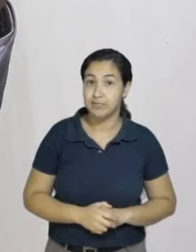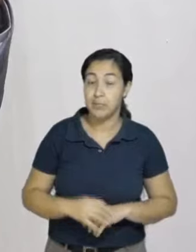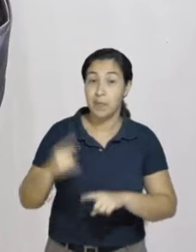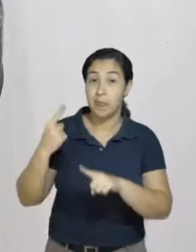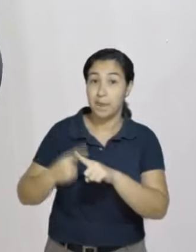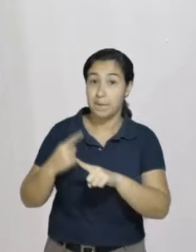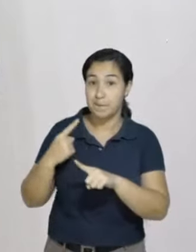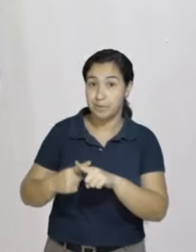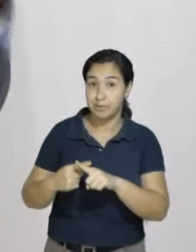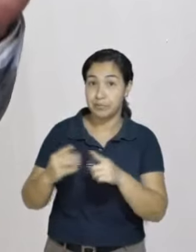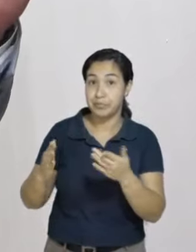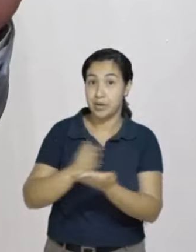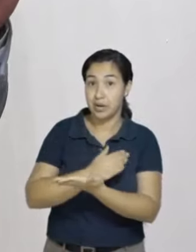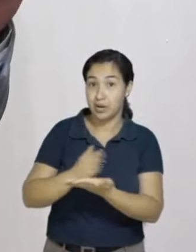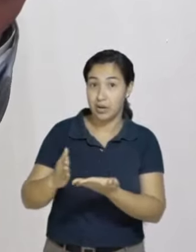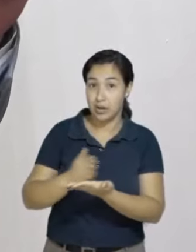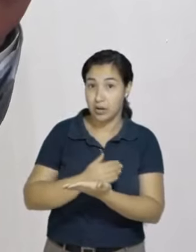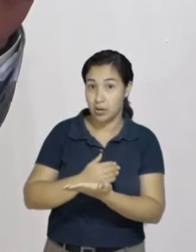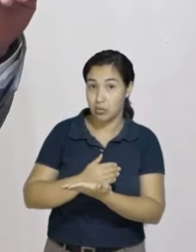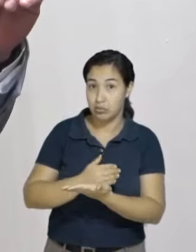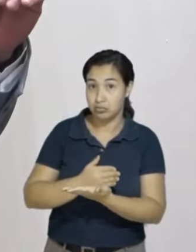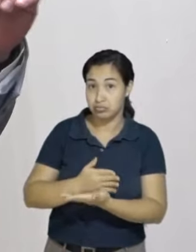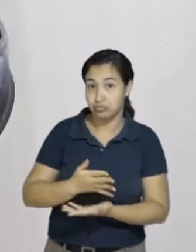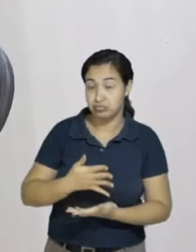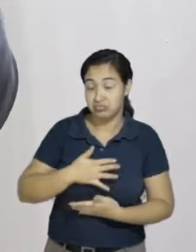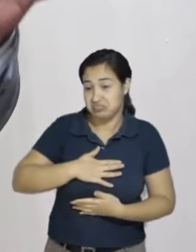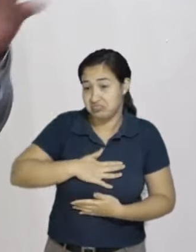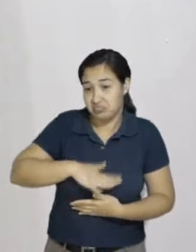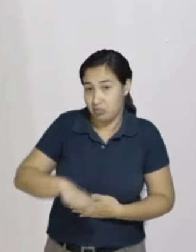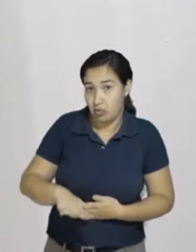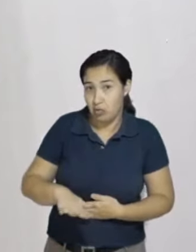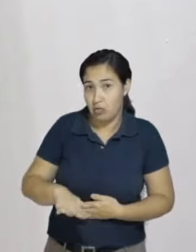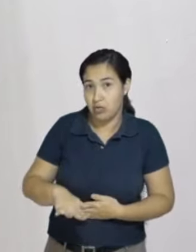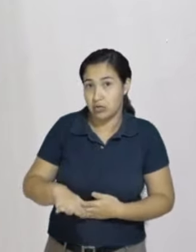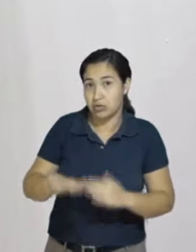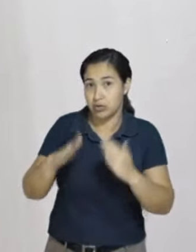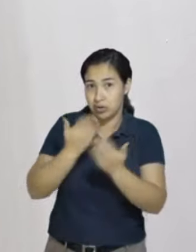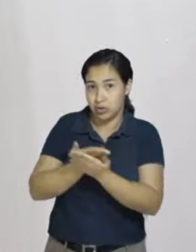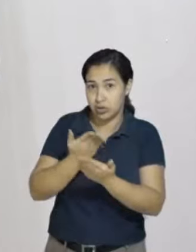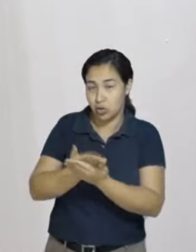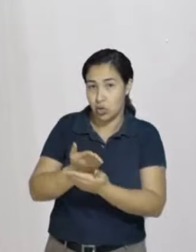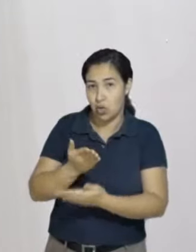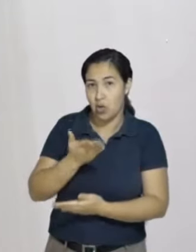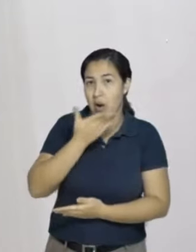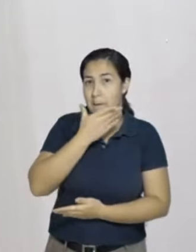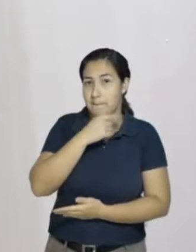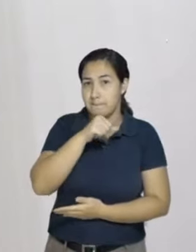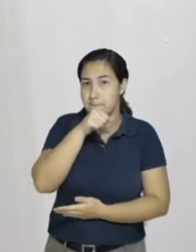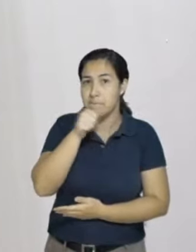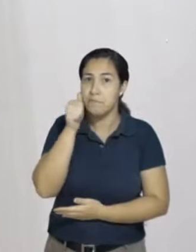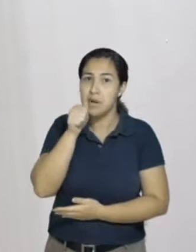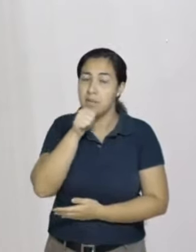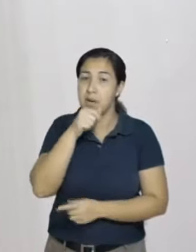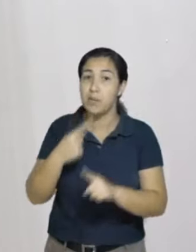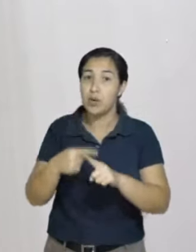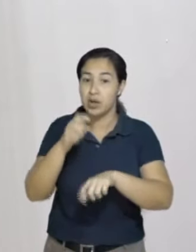de alguns que estão descontentes da escola provavelmente alguns pais porque o estado é